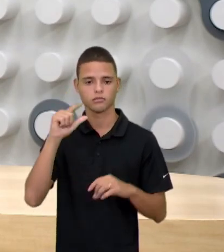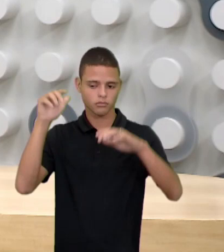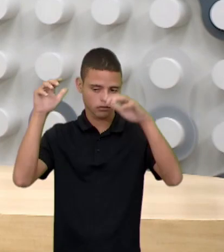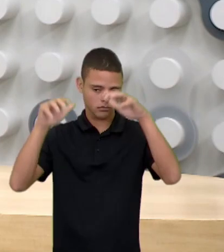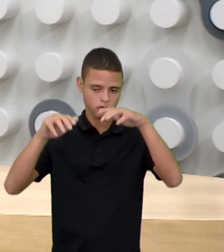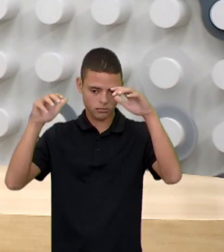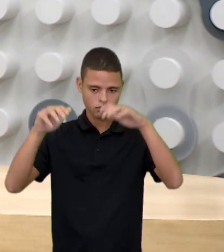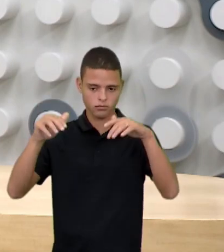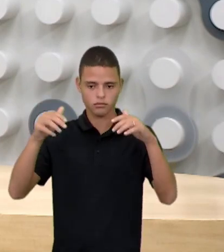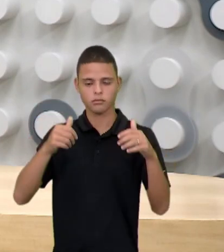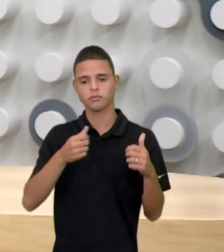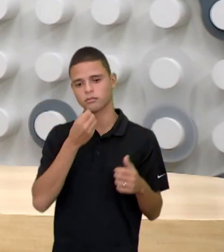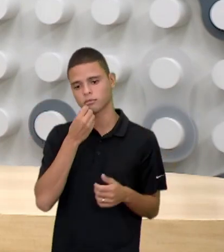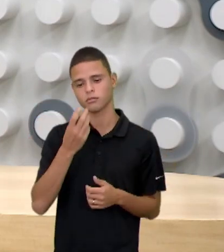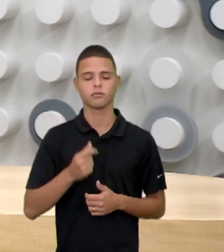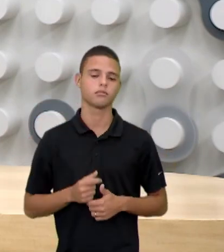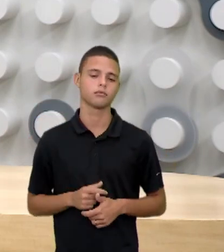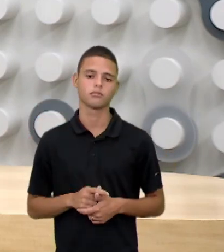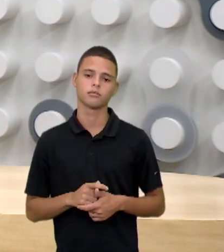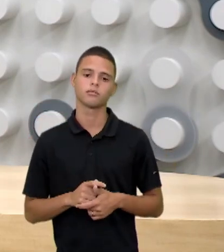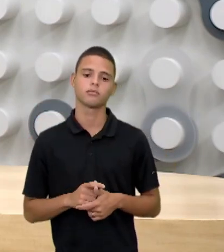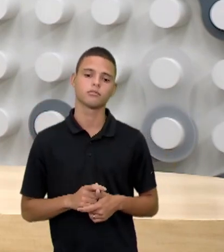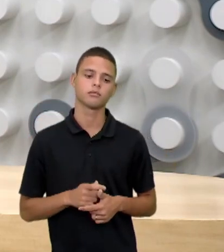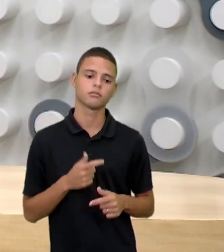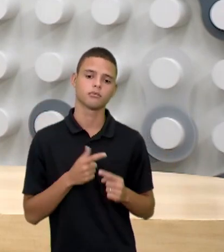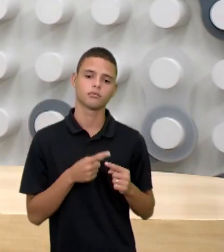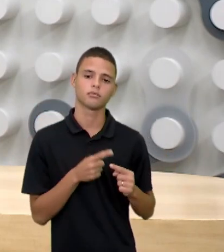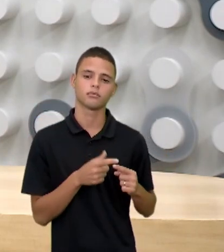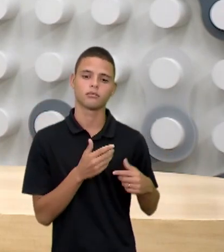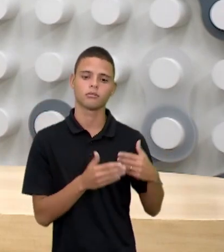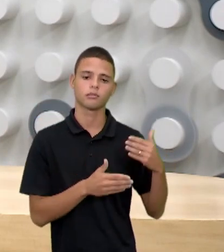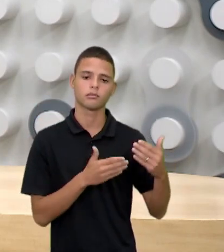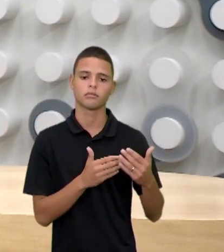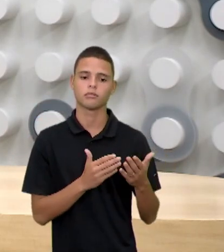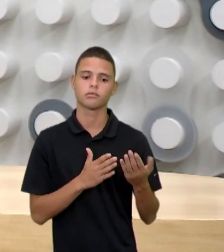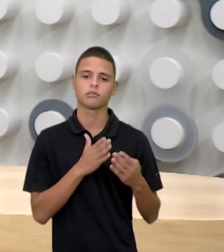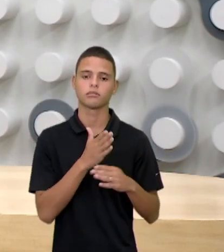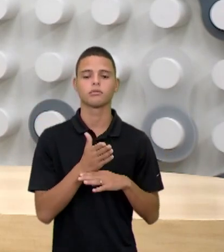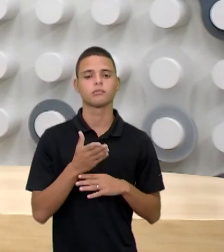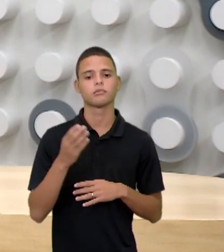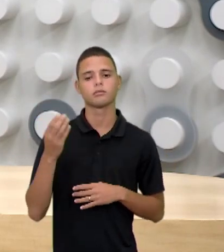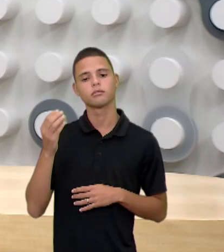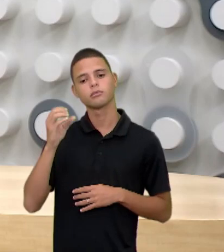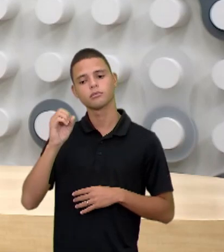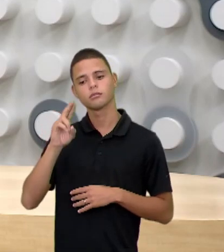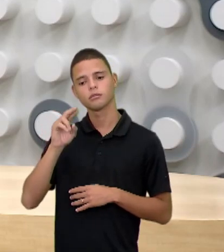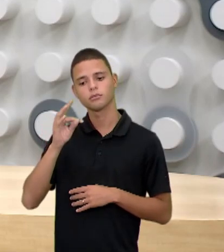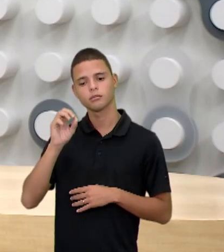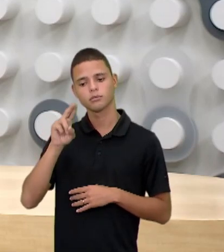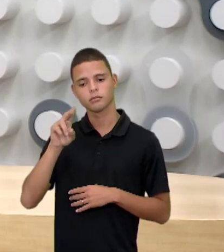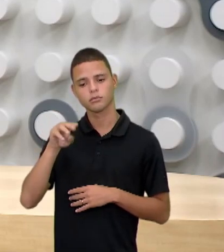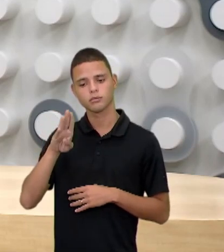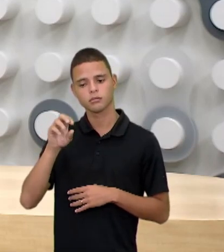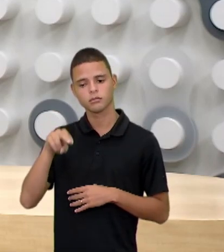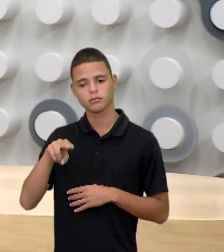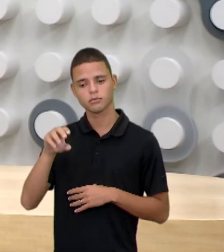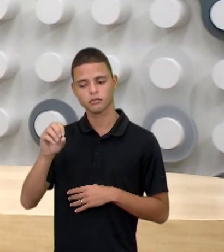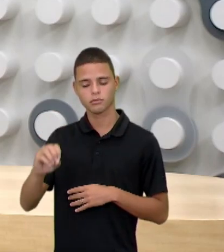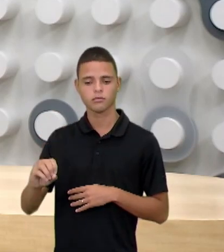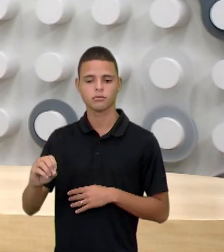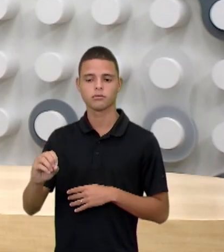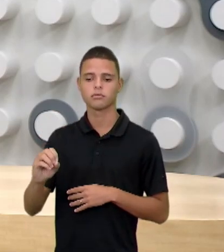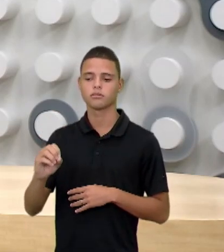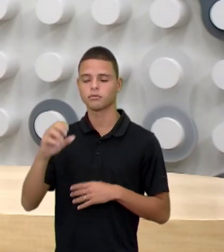de chuvas que nós estamos tendo, né? Porque daqui a pouco vai entrar o outono, né, e começa a ter menos quantidade de